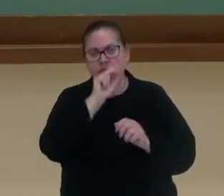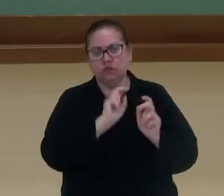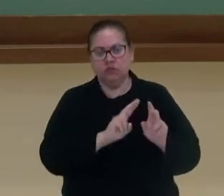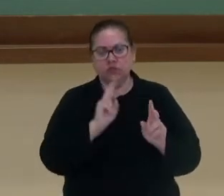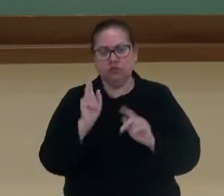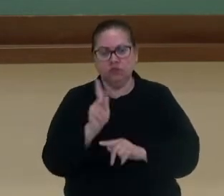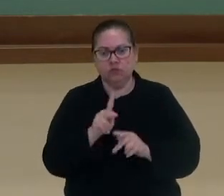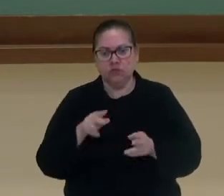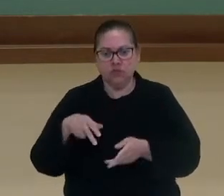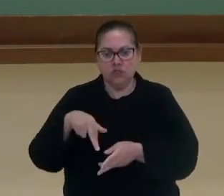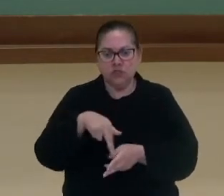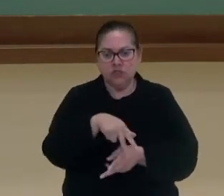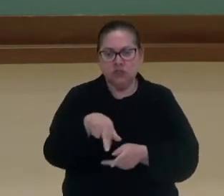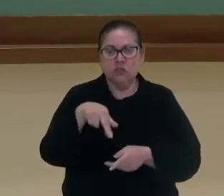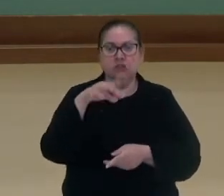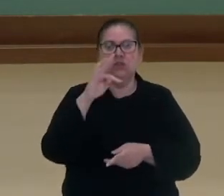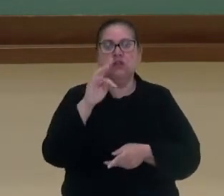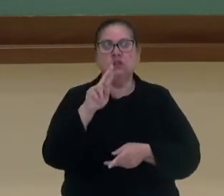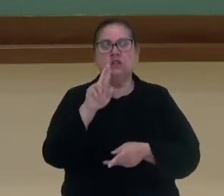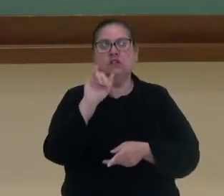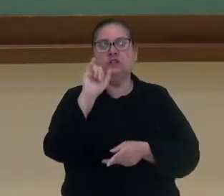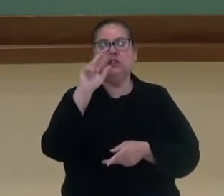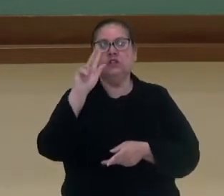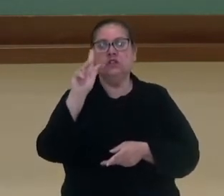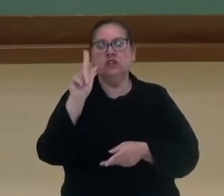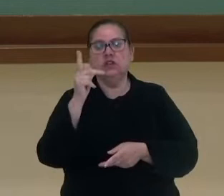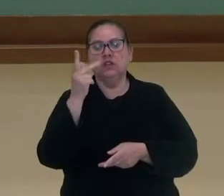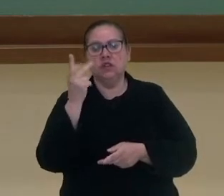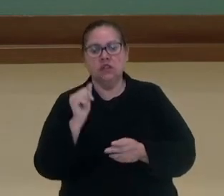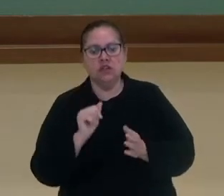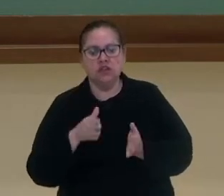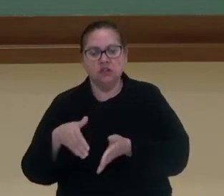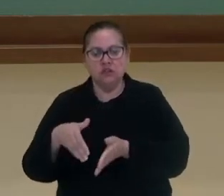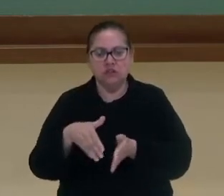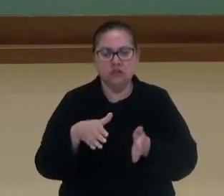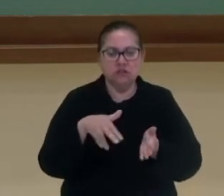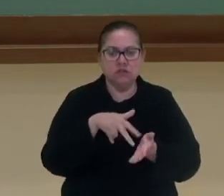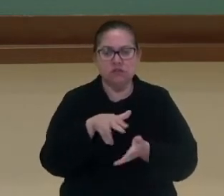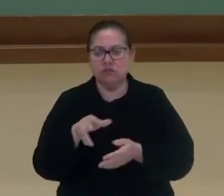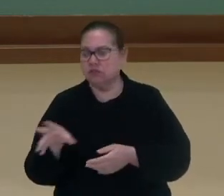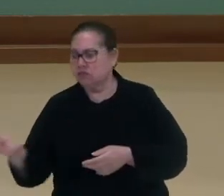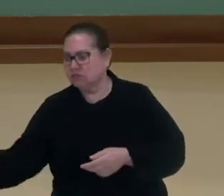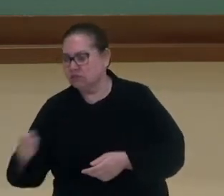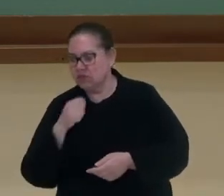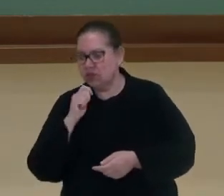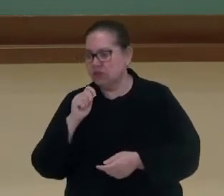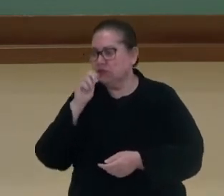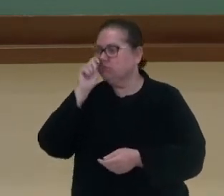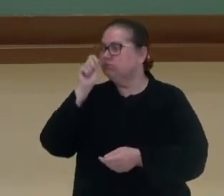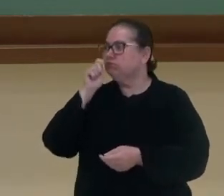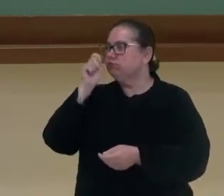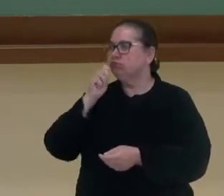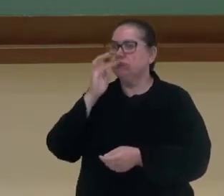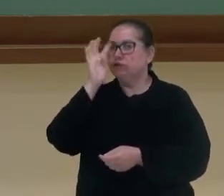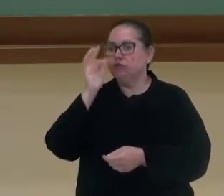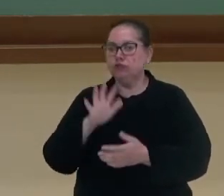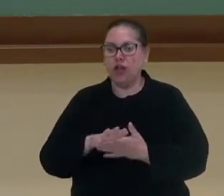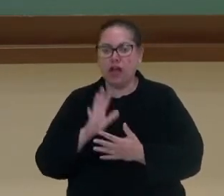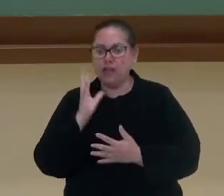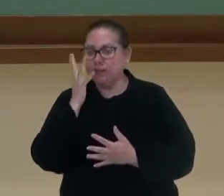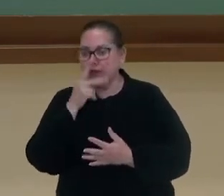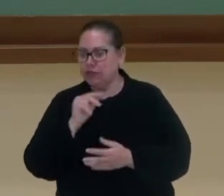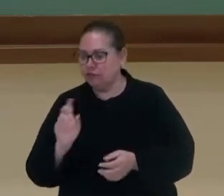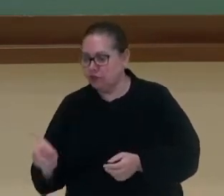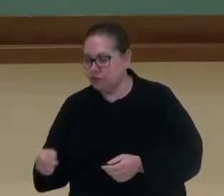da trilha? Então, estou fazendo a trilha, eu seguir a trilha e não pegar e ficar arrancando a vegetação, né? Porque eu vou